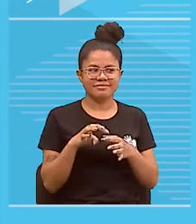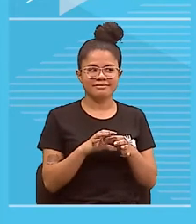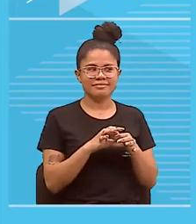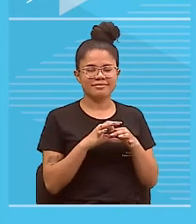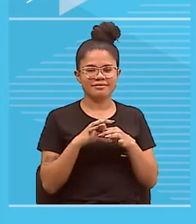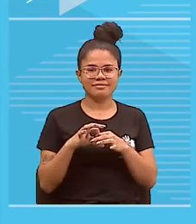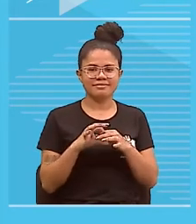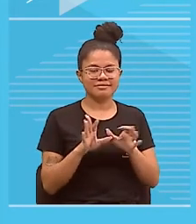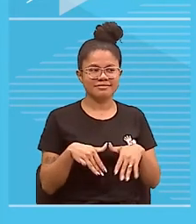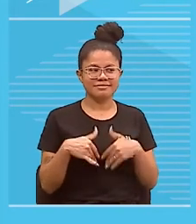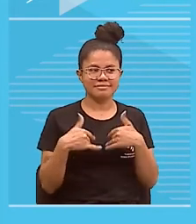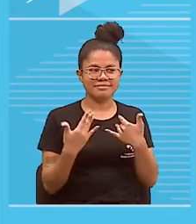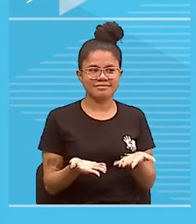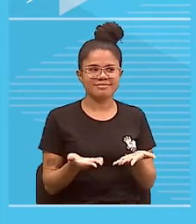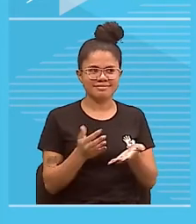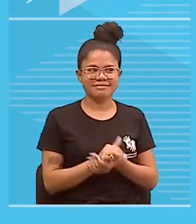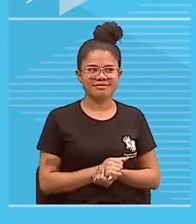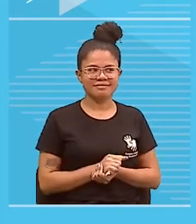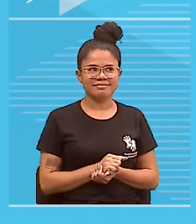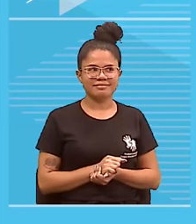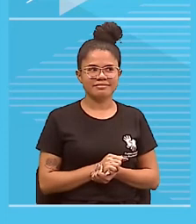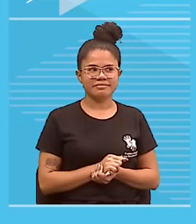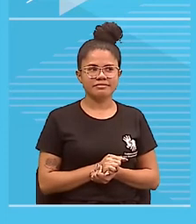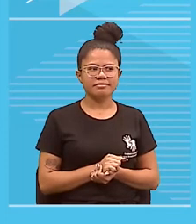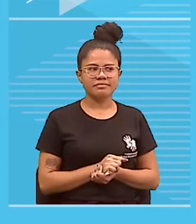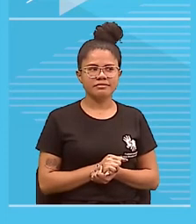chamada de ligação glicosídica